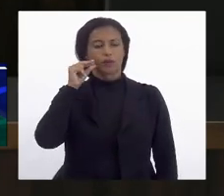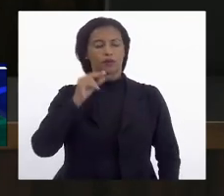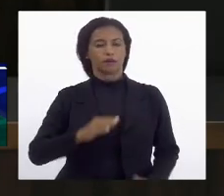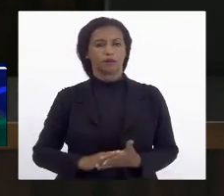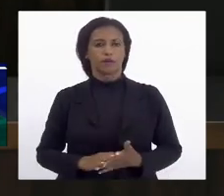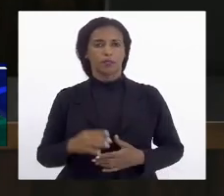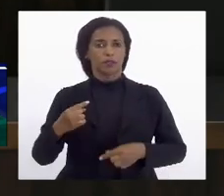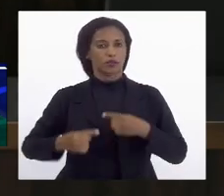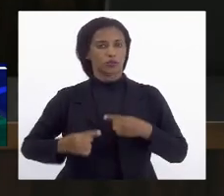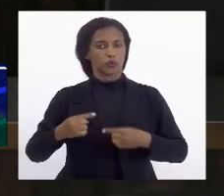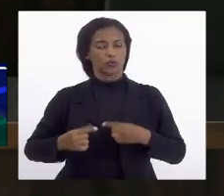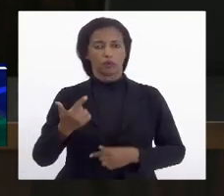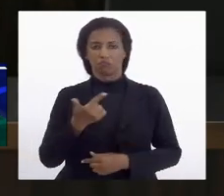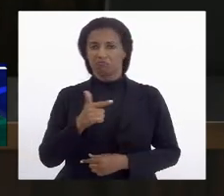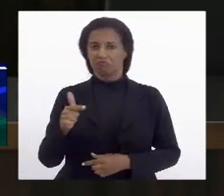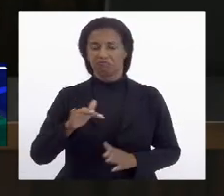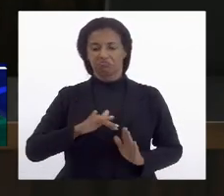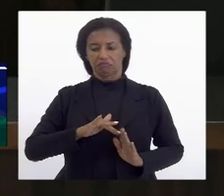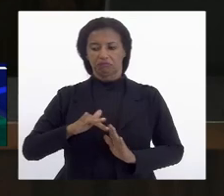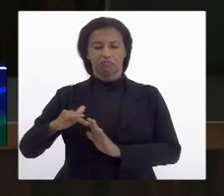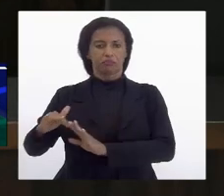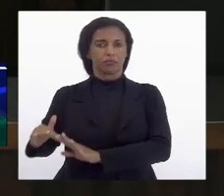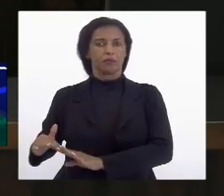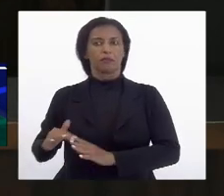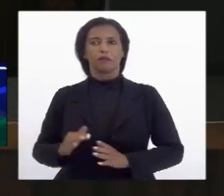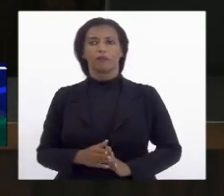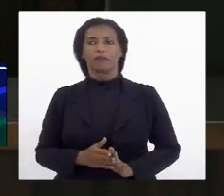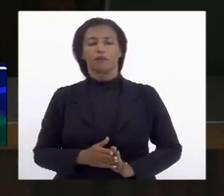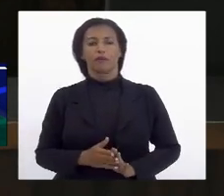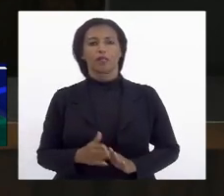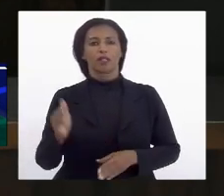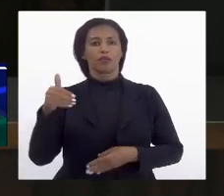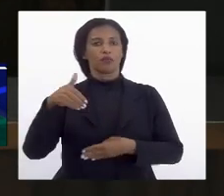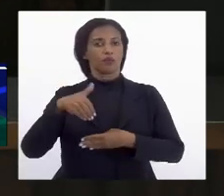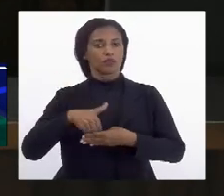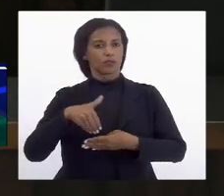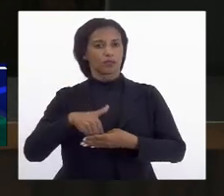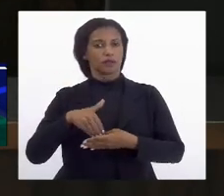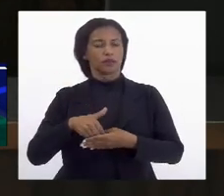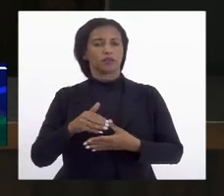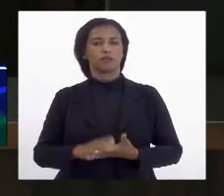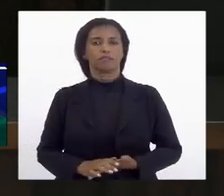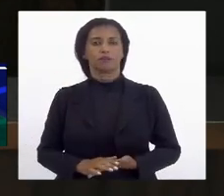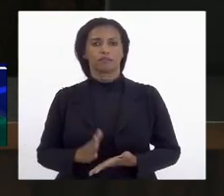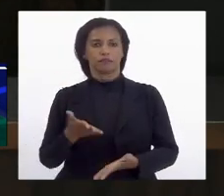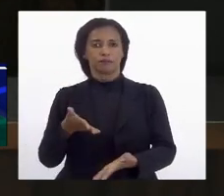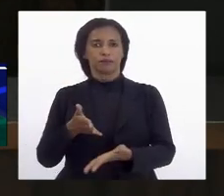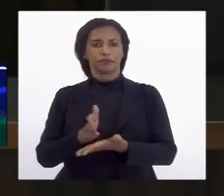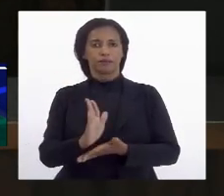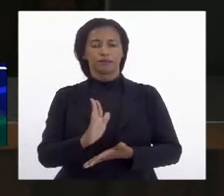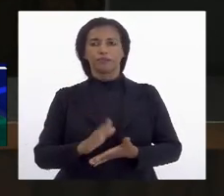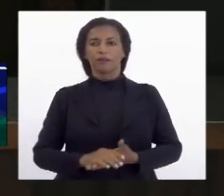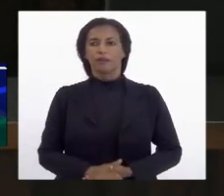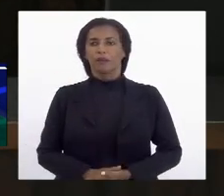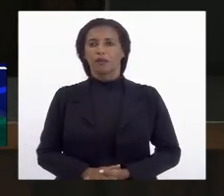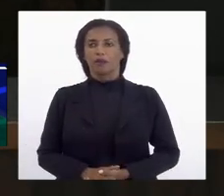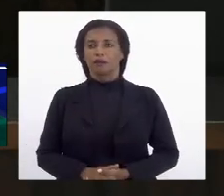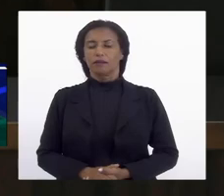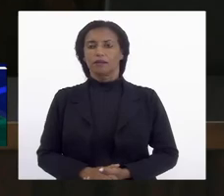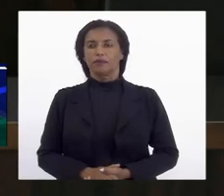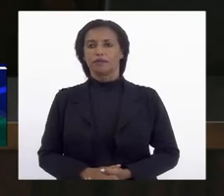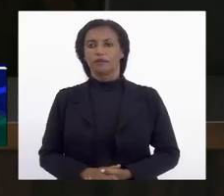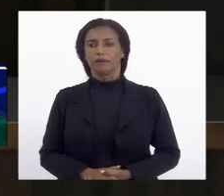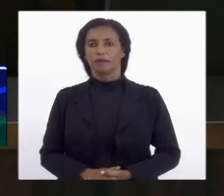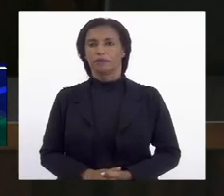em discussão não havendo quem querer discutir encerrado a discussão em votação senhores que aprovam permaneça como estão aprovado vai a